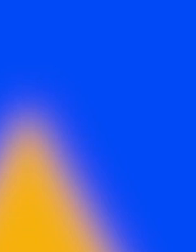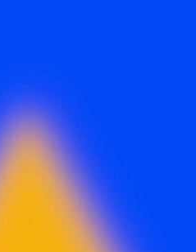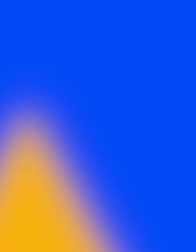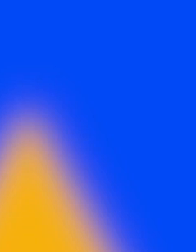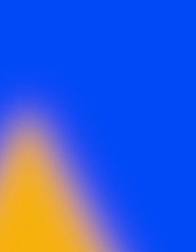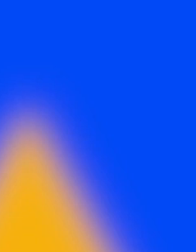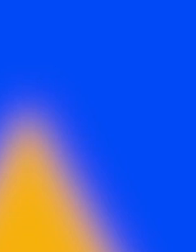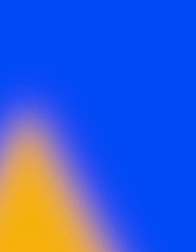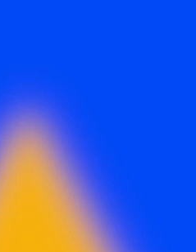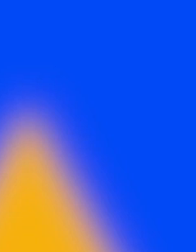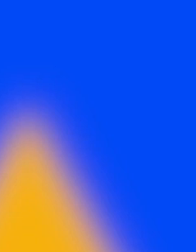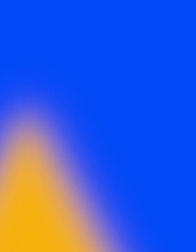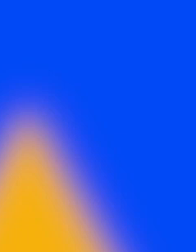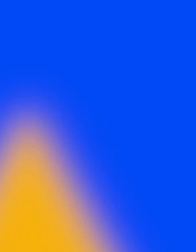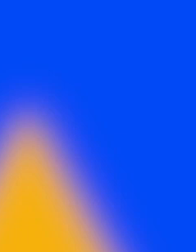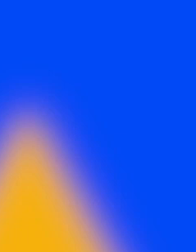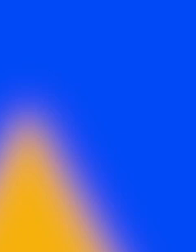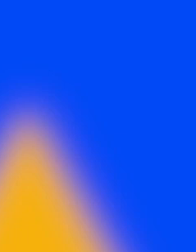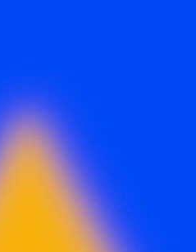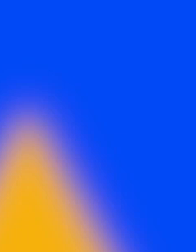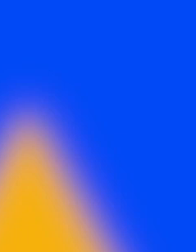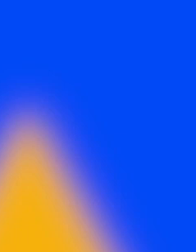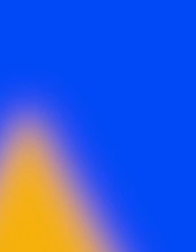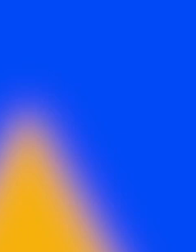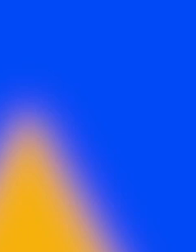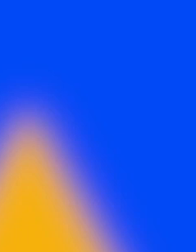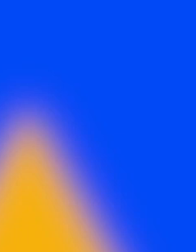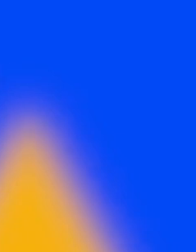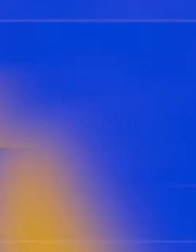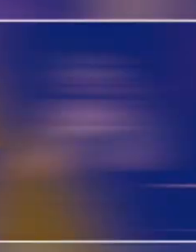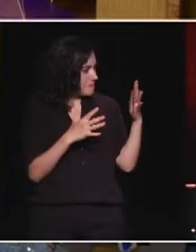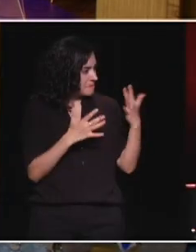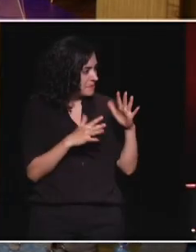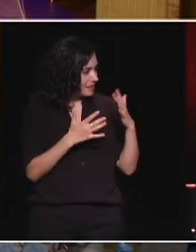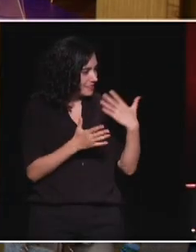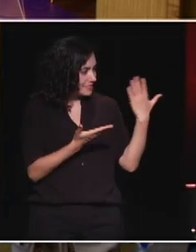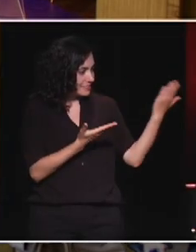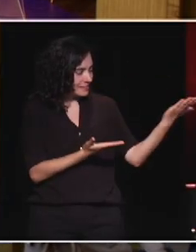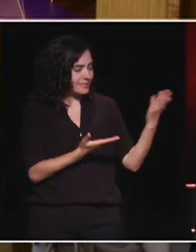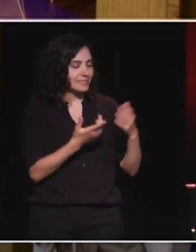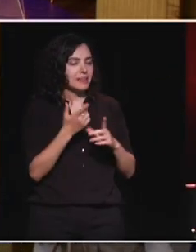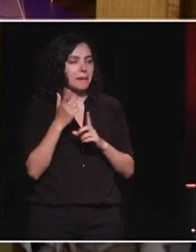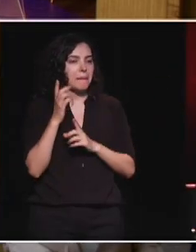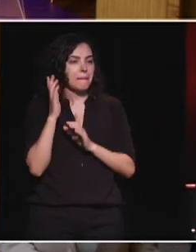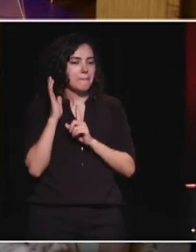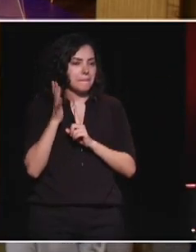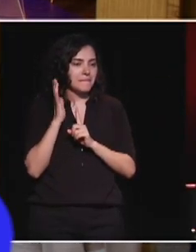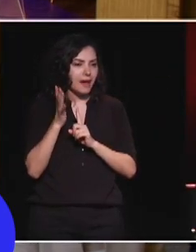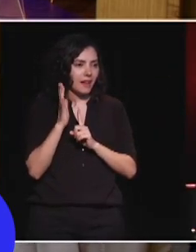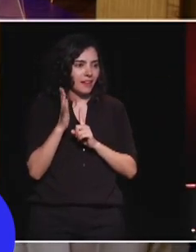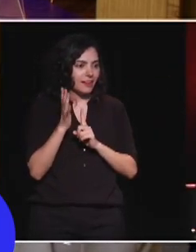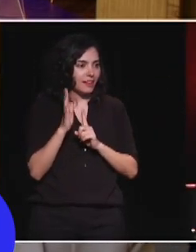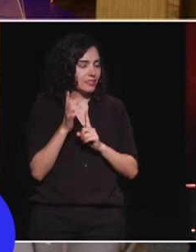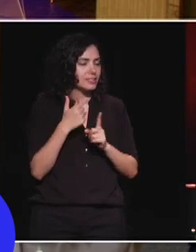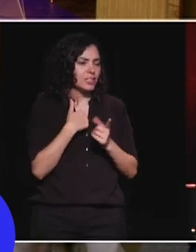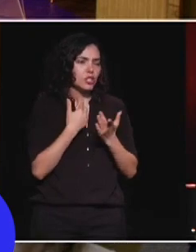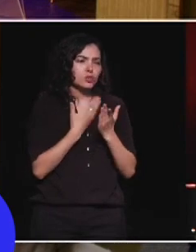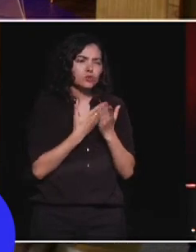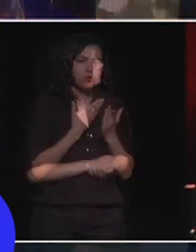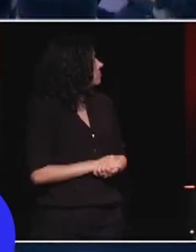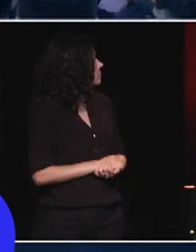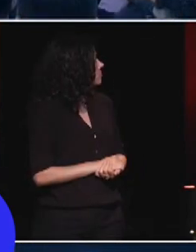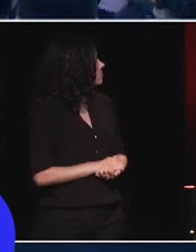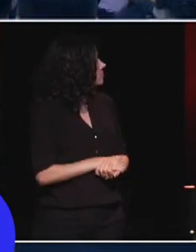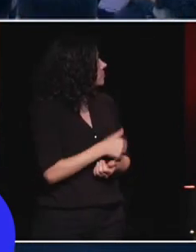revolucionário de microcrédito, que auxiliou milhões a saírem da pobreza. Toda a programação é gratuita e aberta ao público.